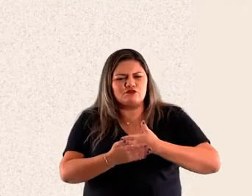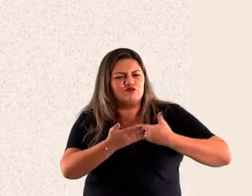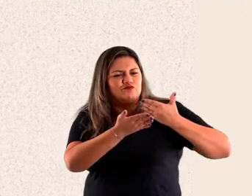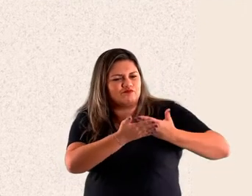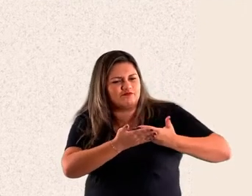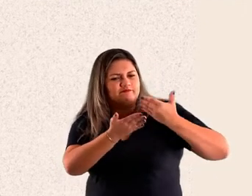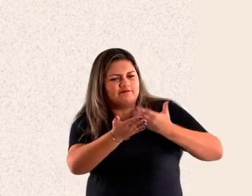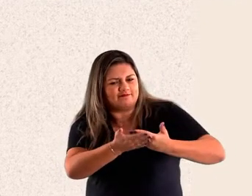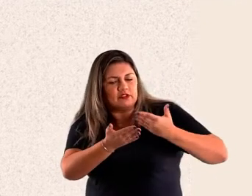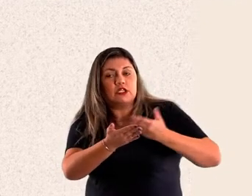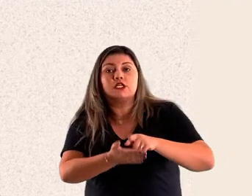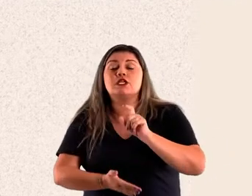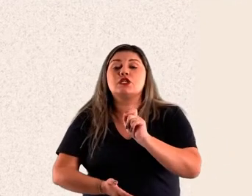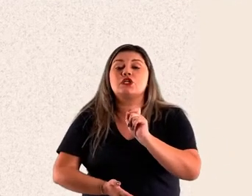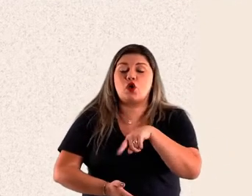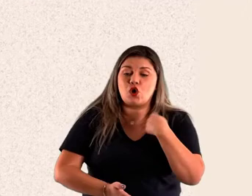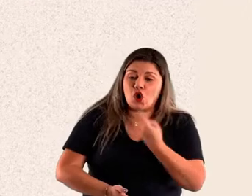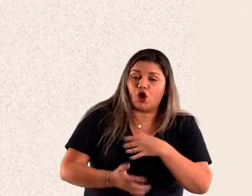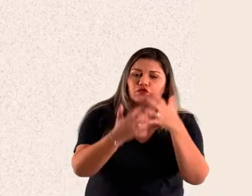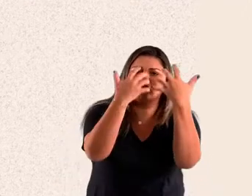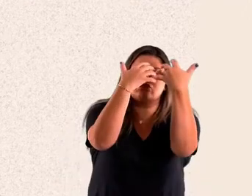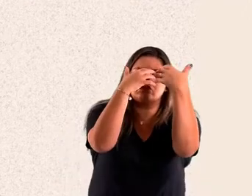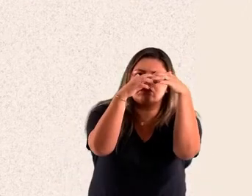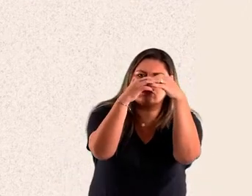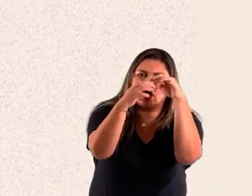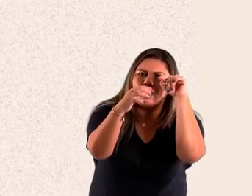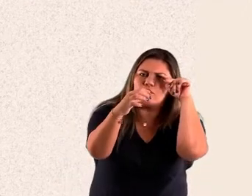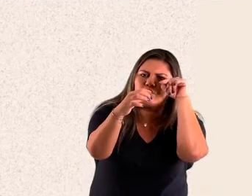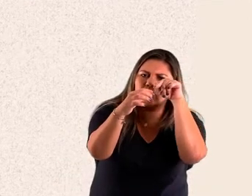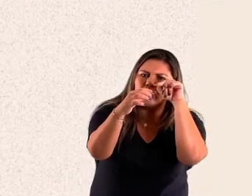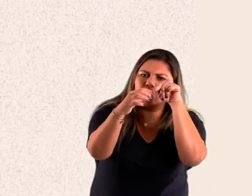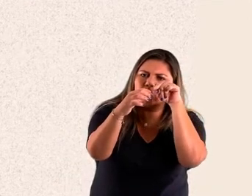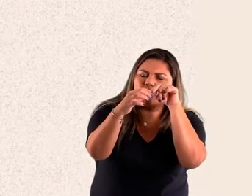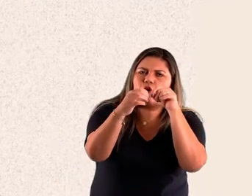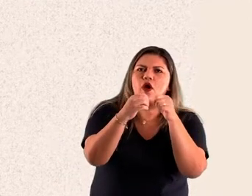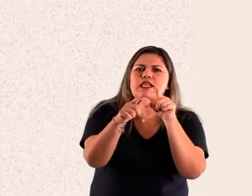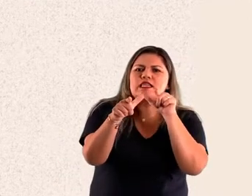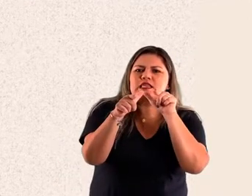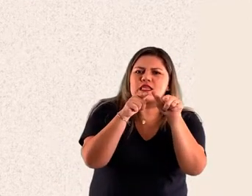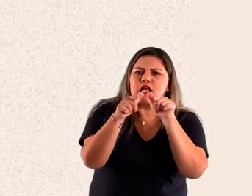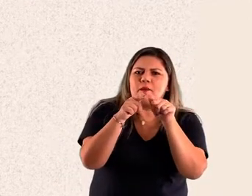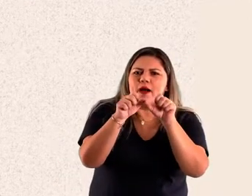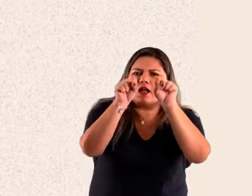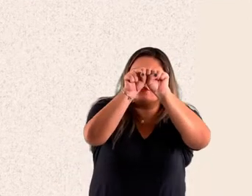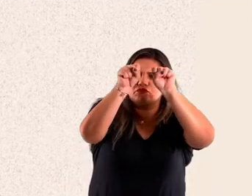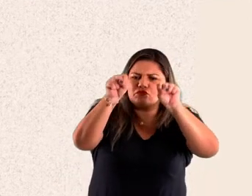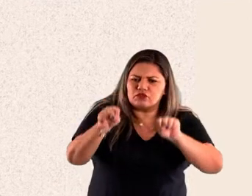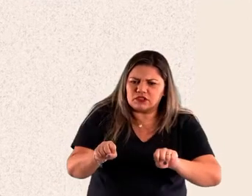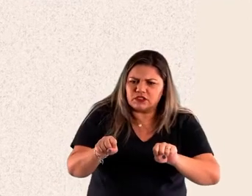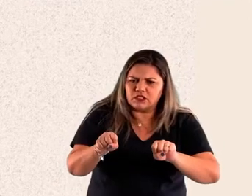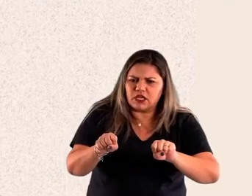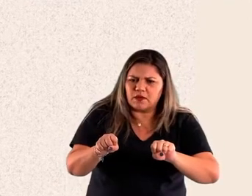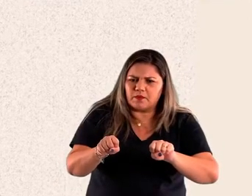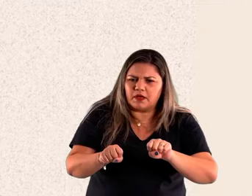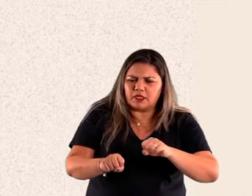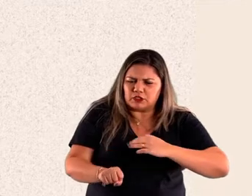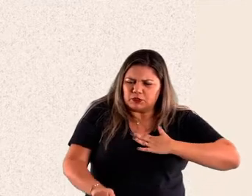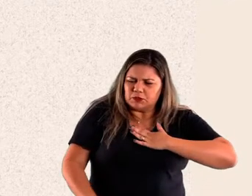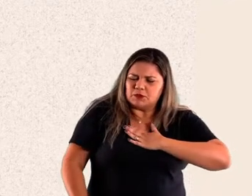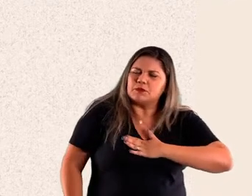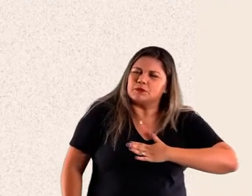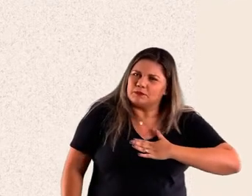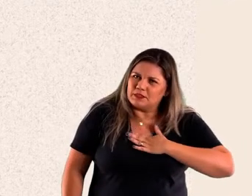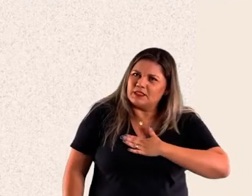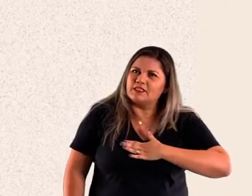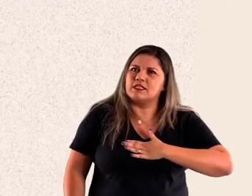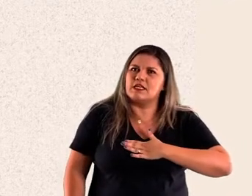que o nosso cérebro ativa o sistema de Recompensa é o sistema